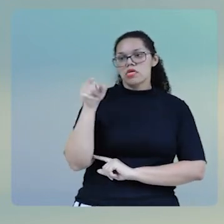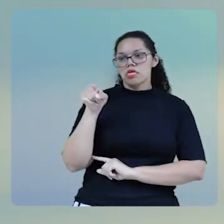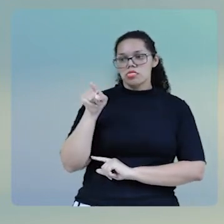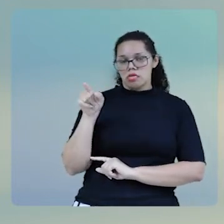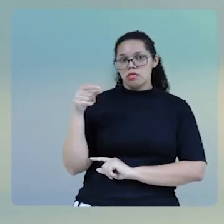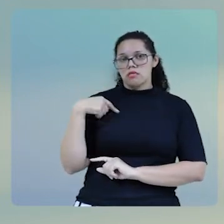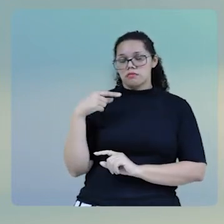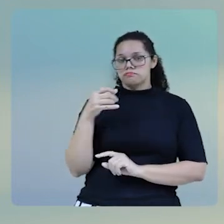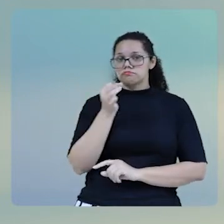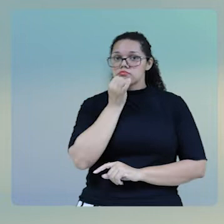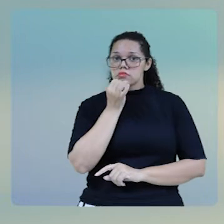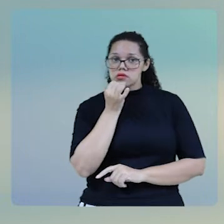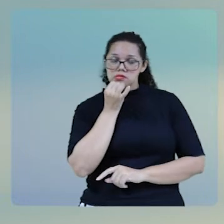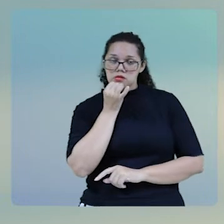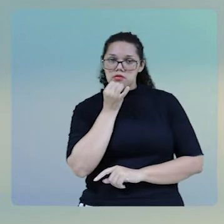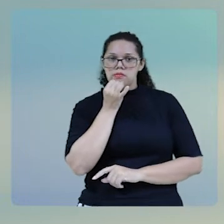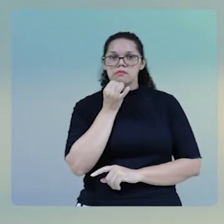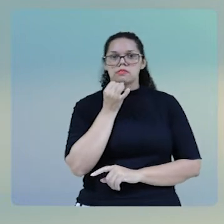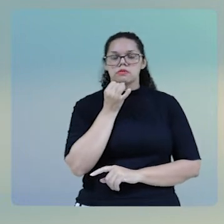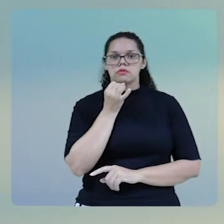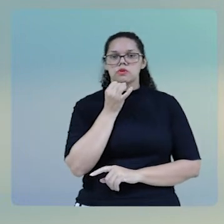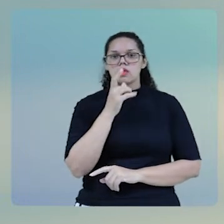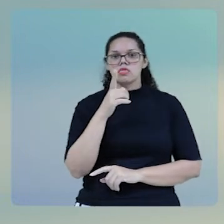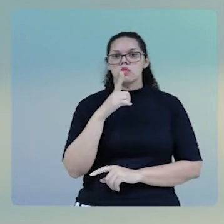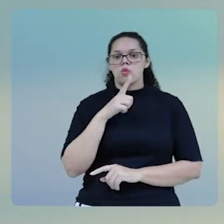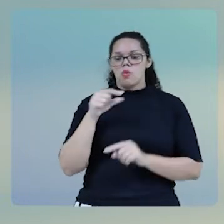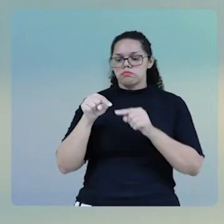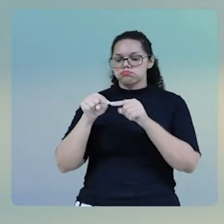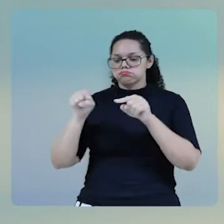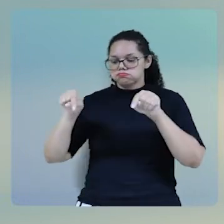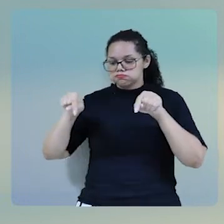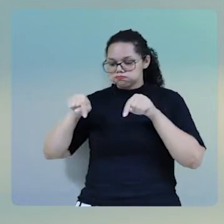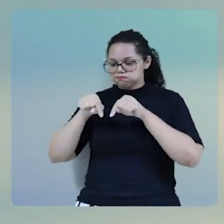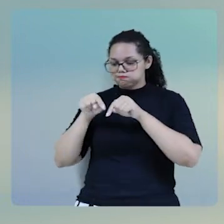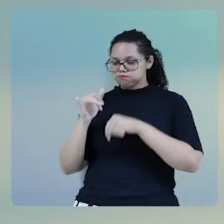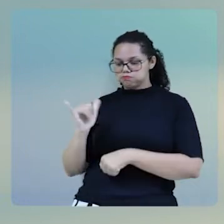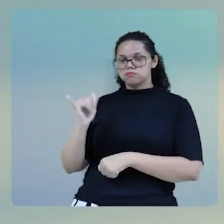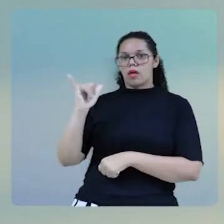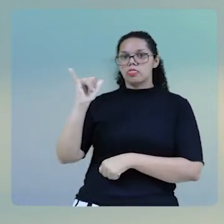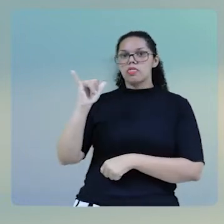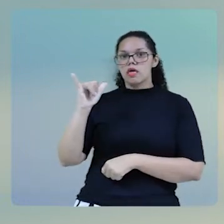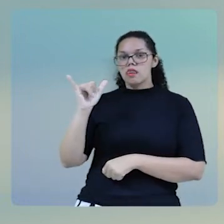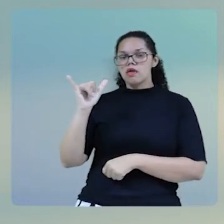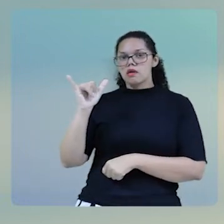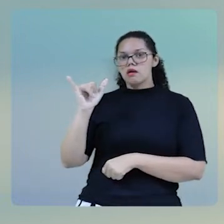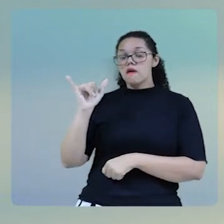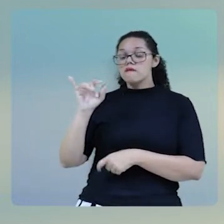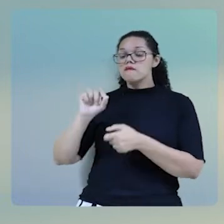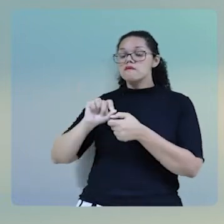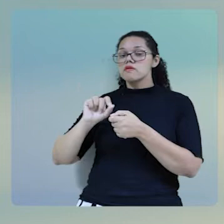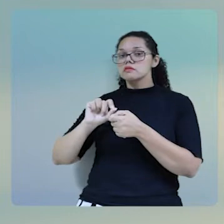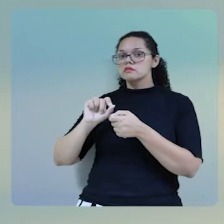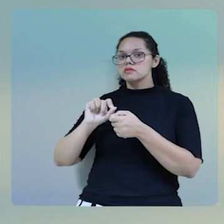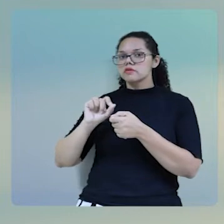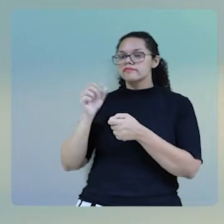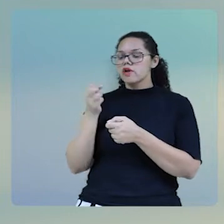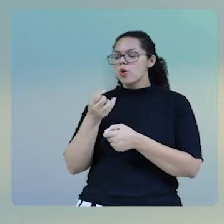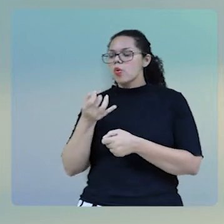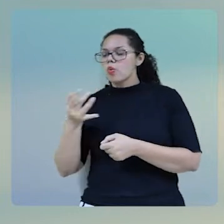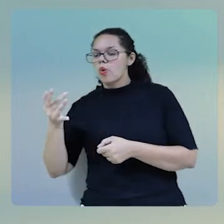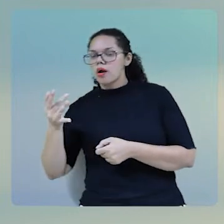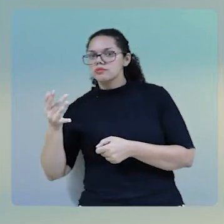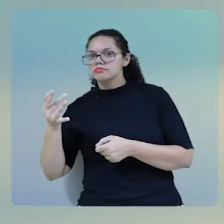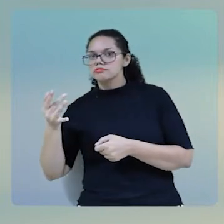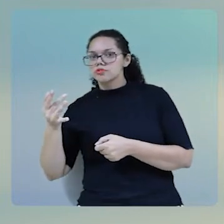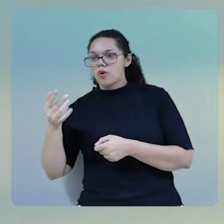caso, a tua bateria vai produzir uma corrente elétrica. Essa corrente elétrica vai ser equivalente a quanto? A voltagem